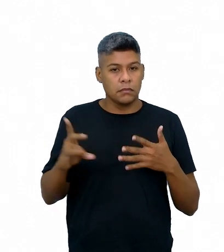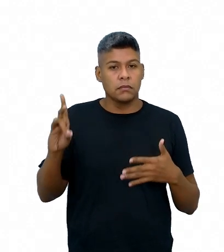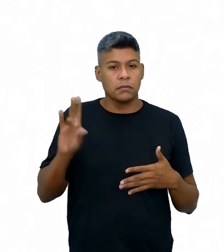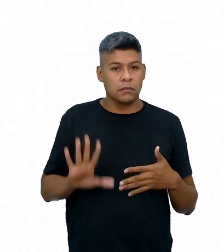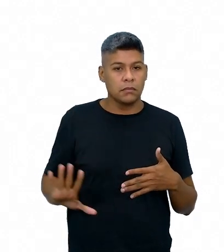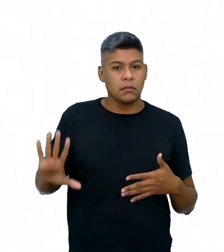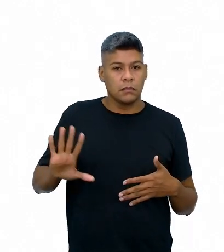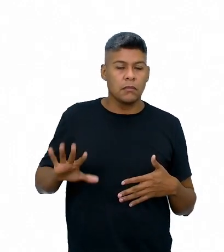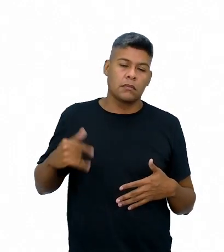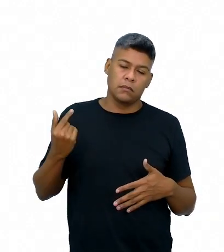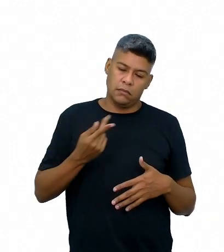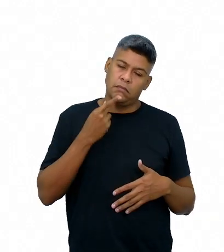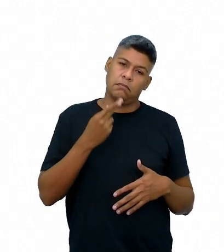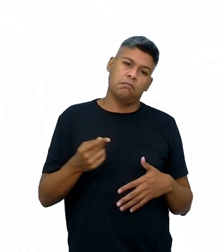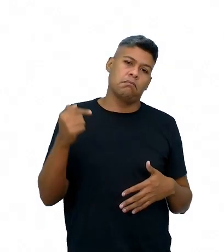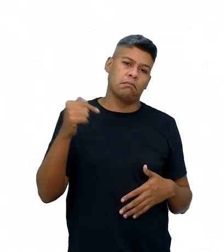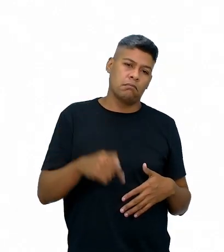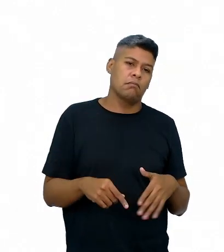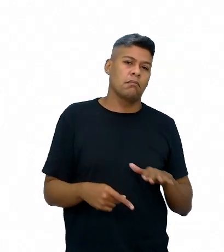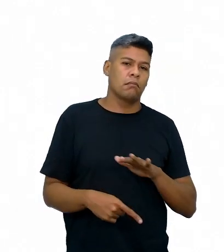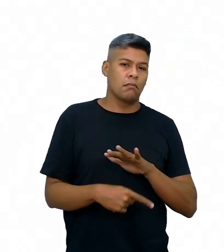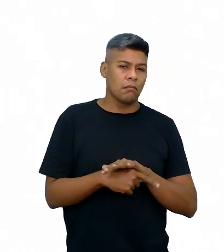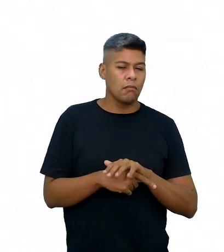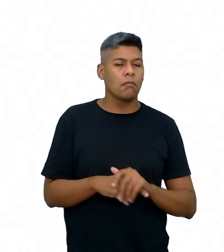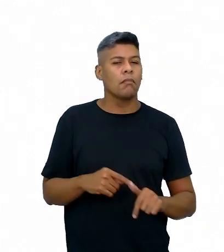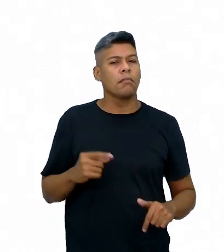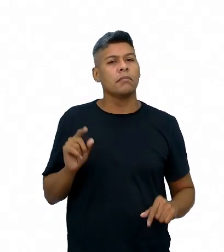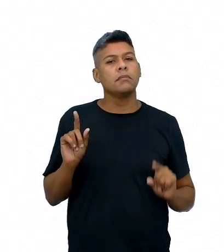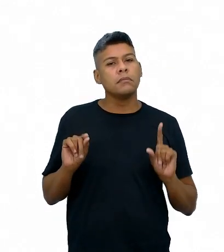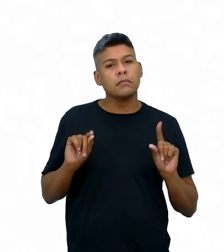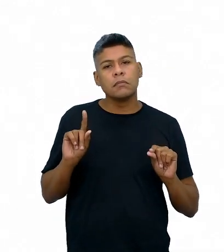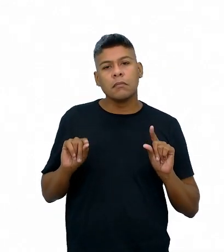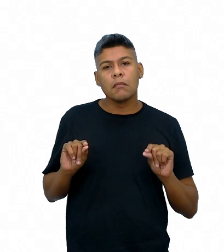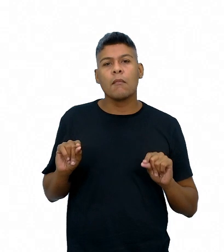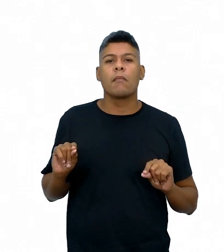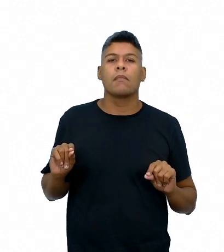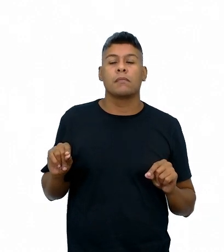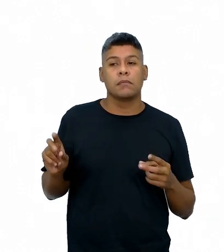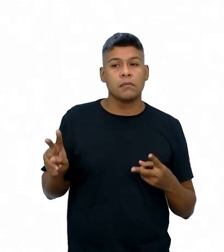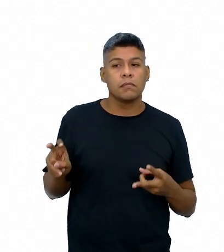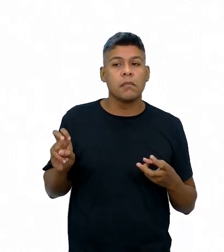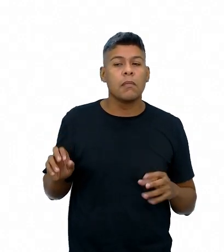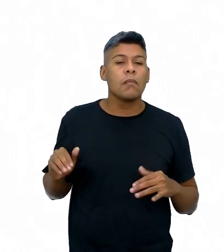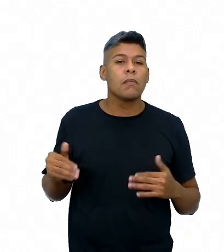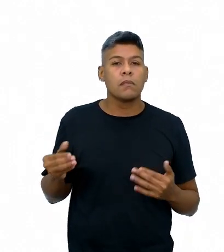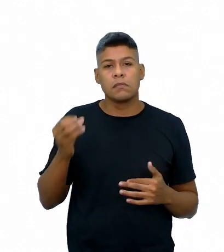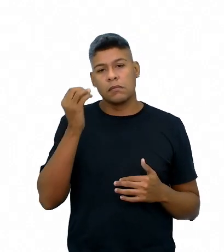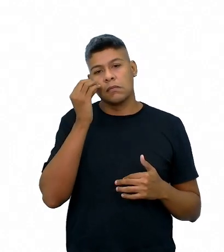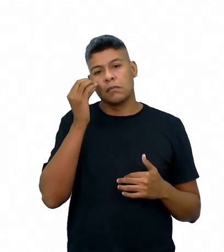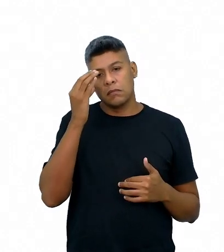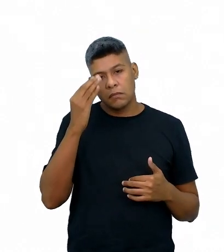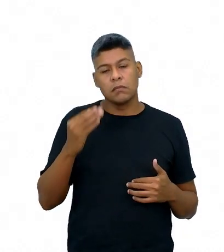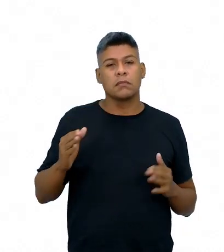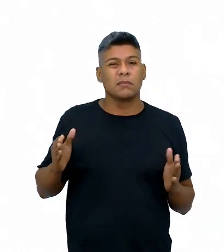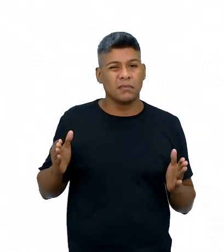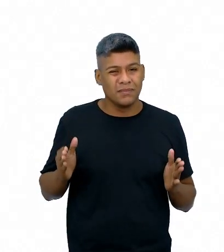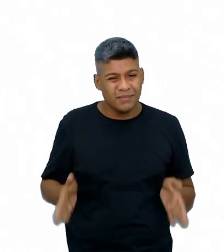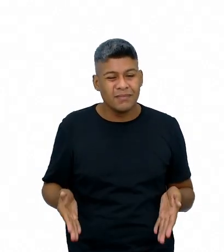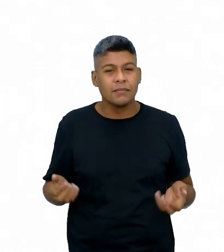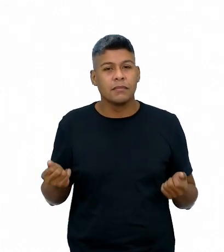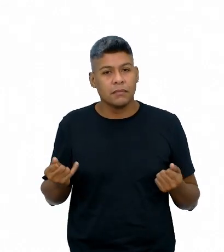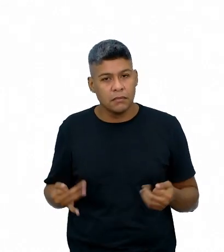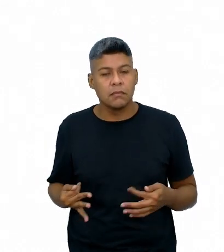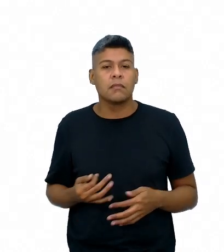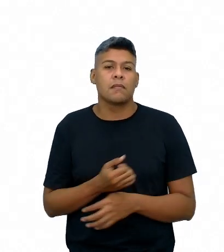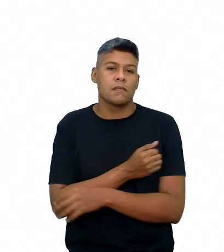Esses elementos que nós colocamos aí, leva a gente observar quais são os conhecimentos linguísticos já dominados